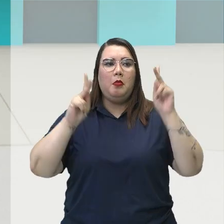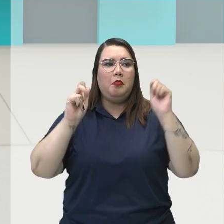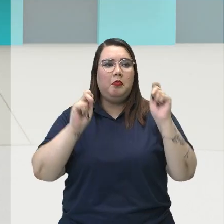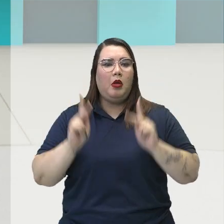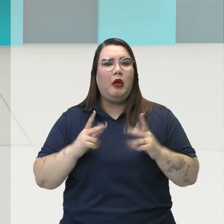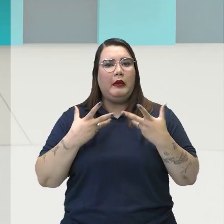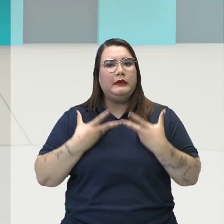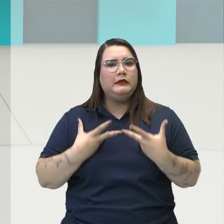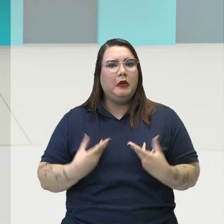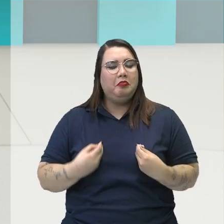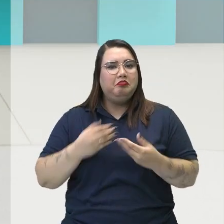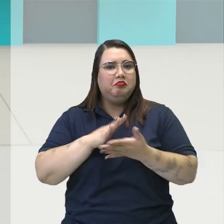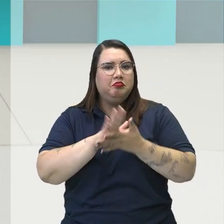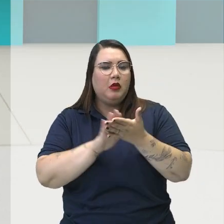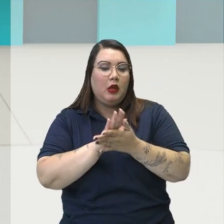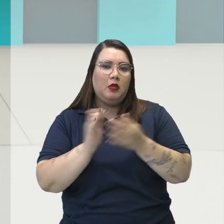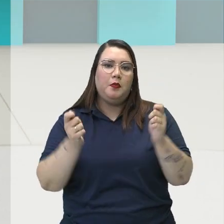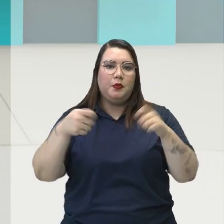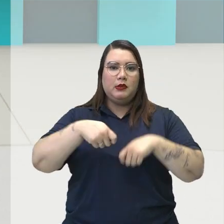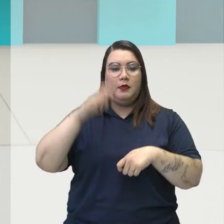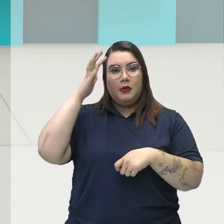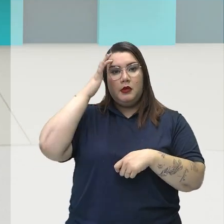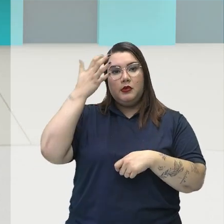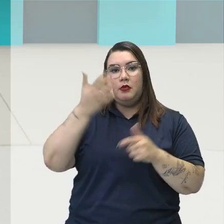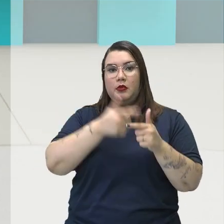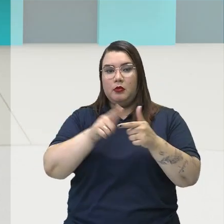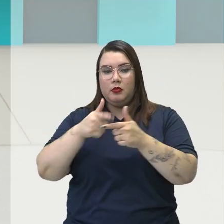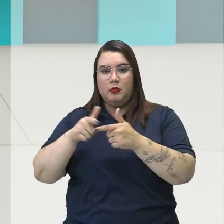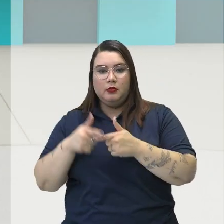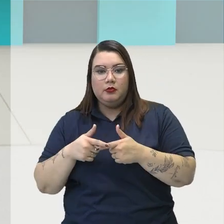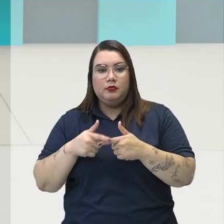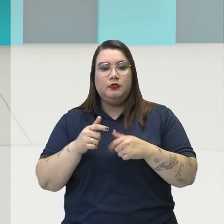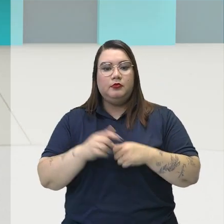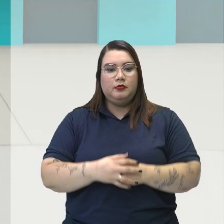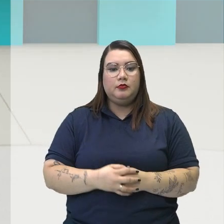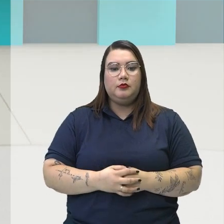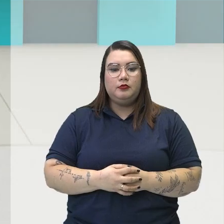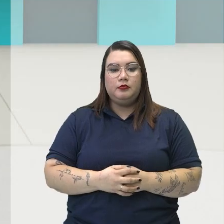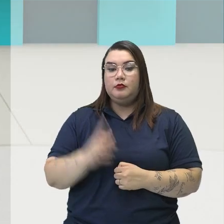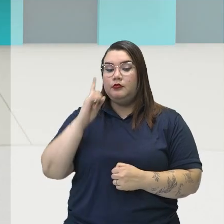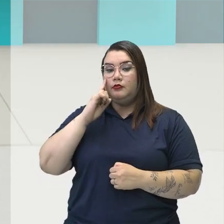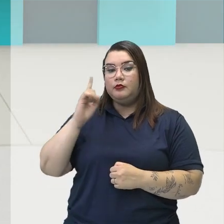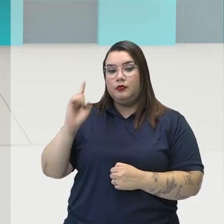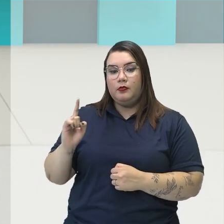lidar melhor com os problemas do dia a dia, né? Prosseguindo,